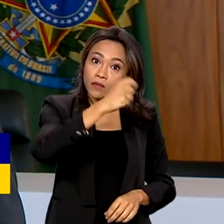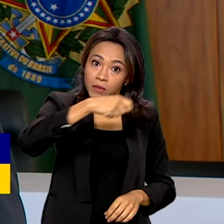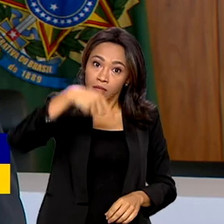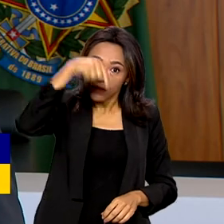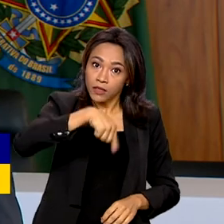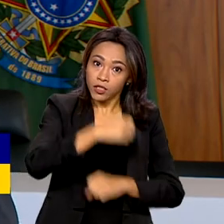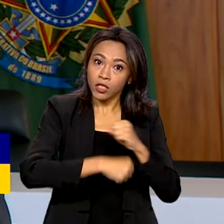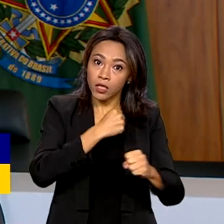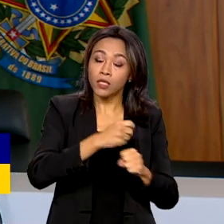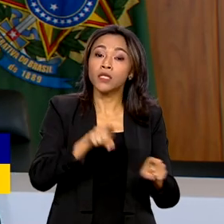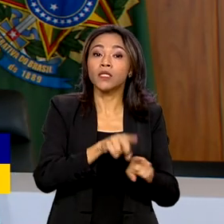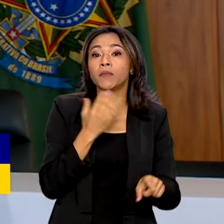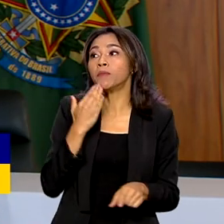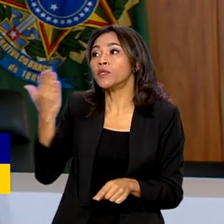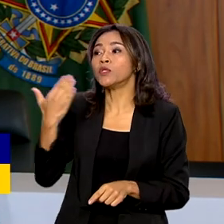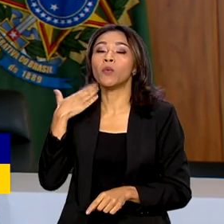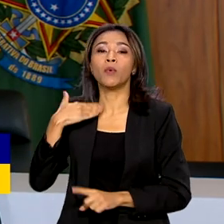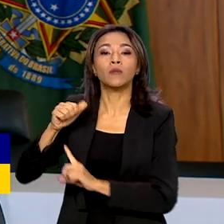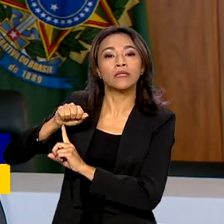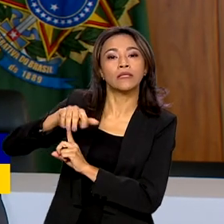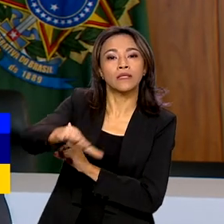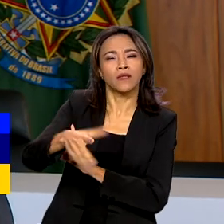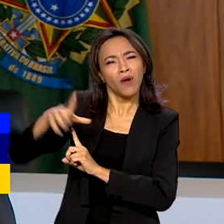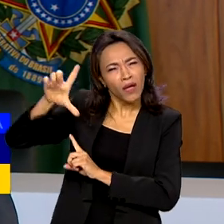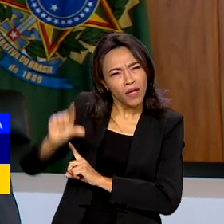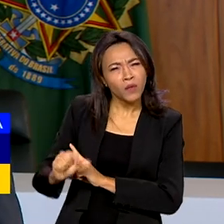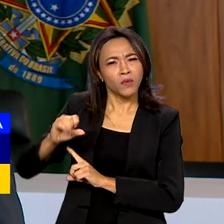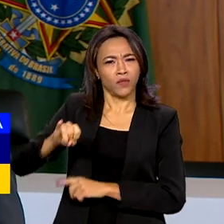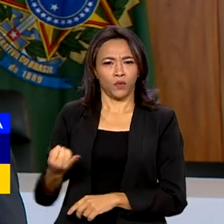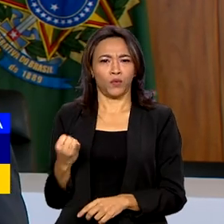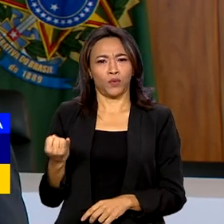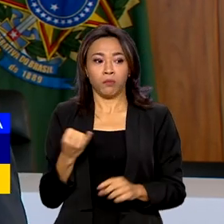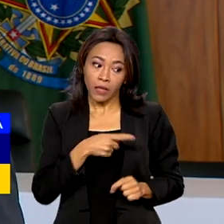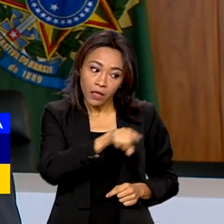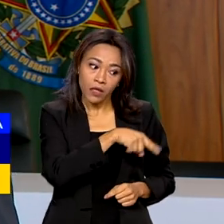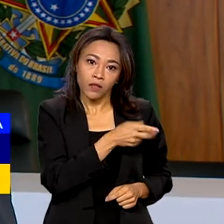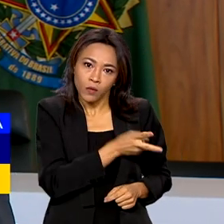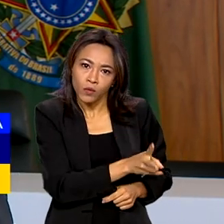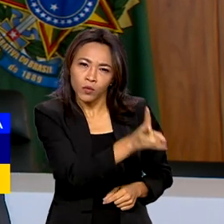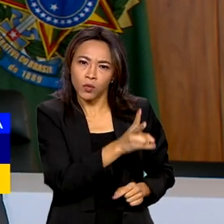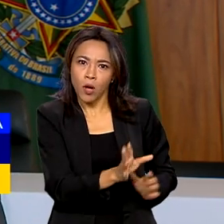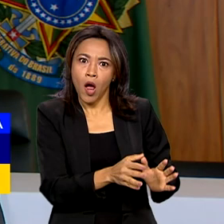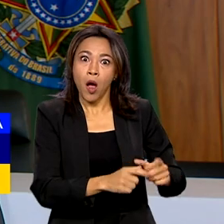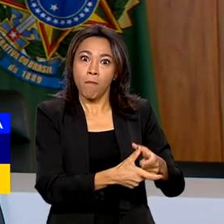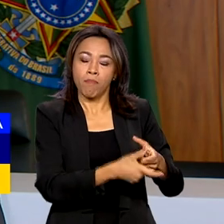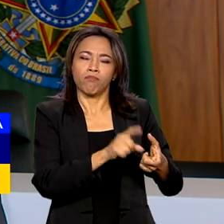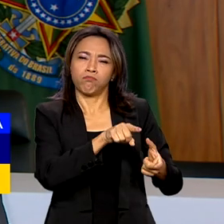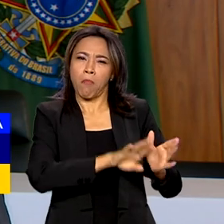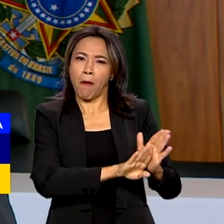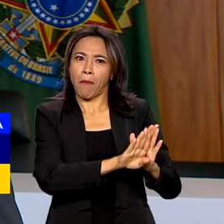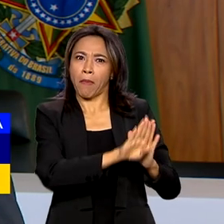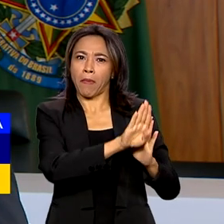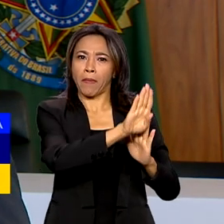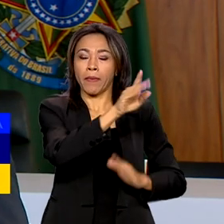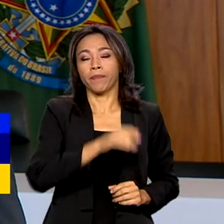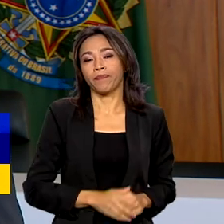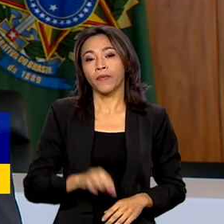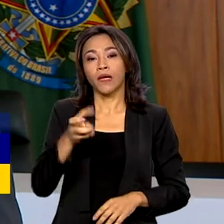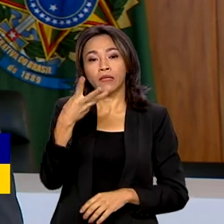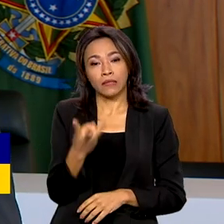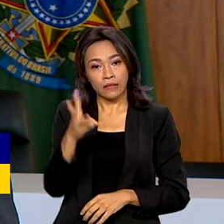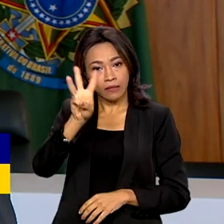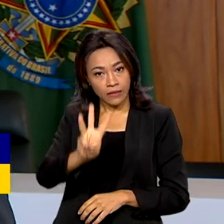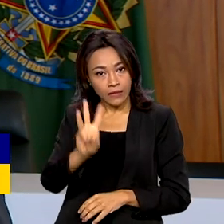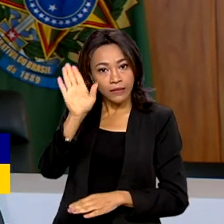ao Banco Central redução da taxa básica de juros da SELIC para continuar crescendo as três horas da tarde né Vanessa o presidente vai